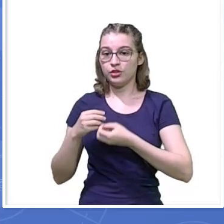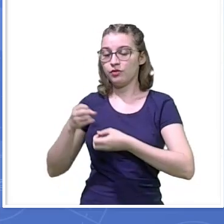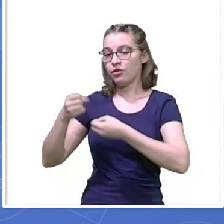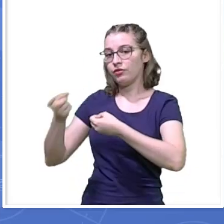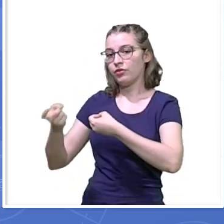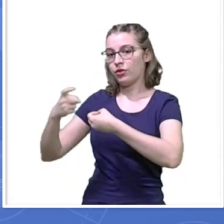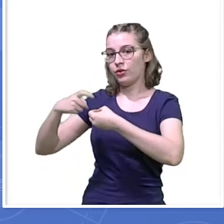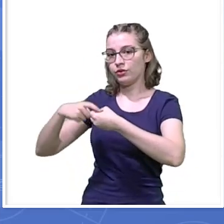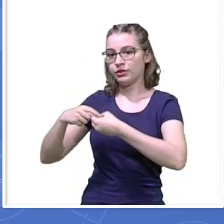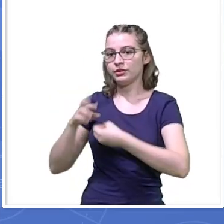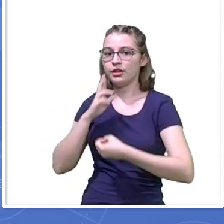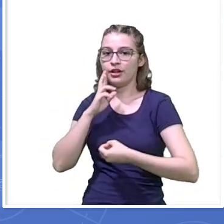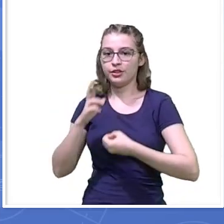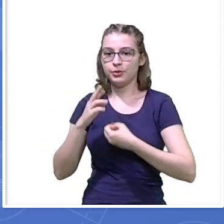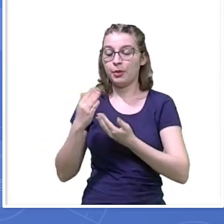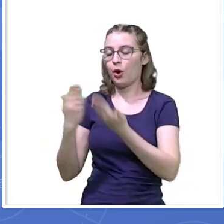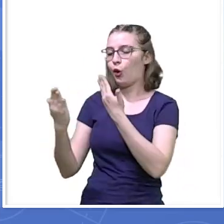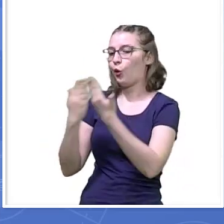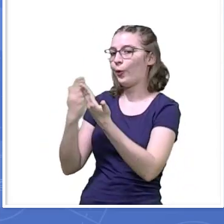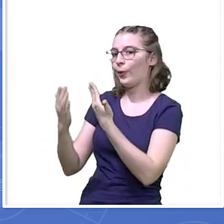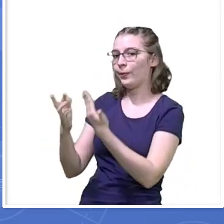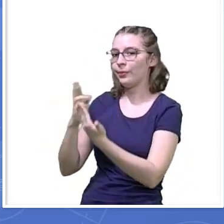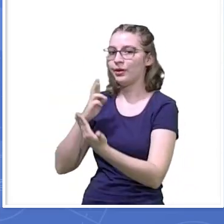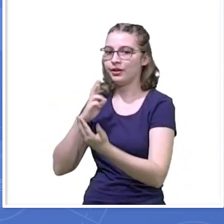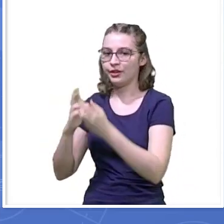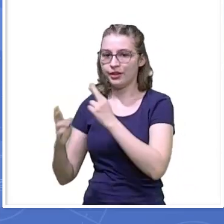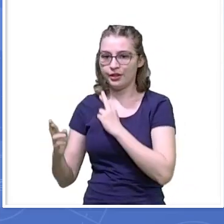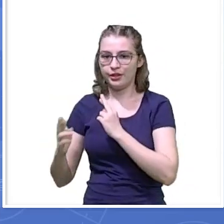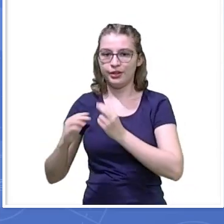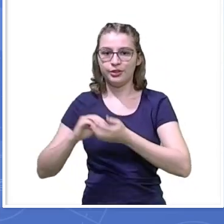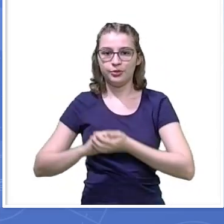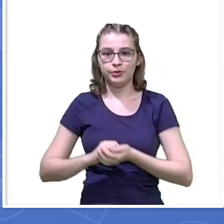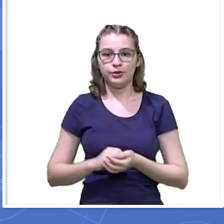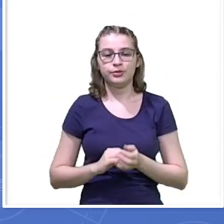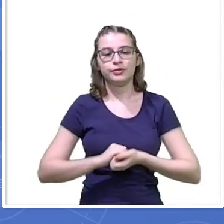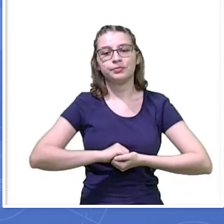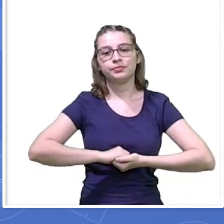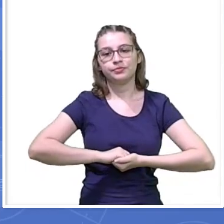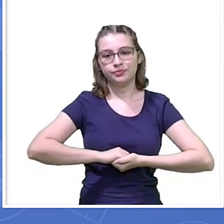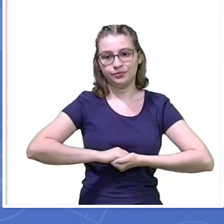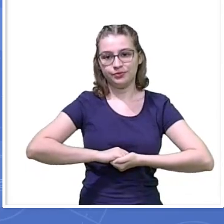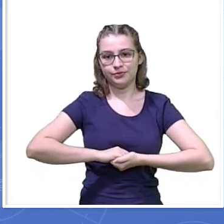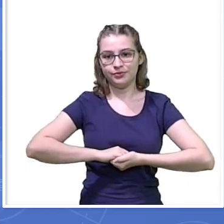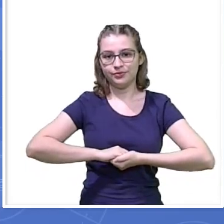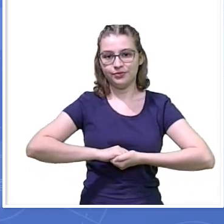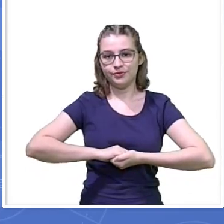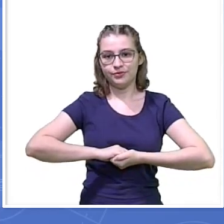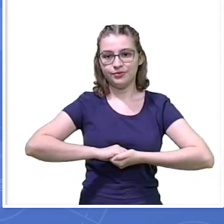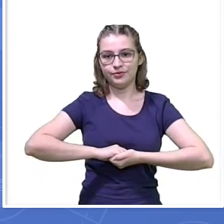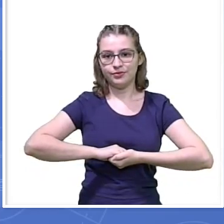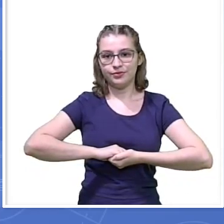vão poder comparar as respostas de vocês com o gabarito. Até lá!